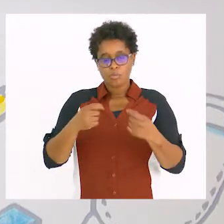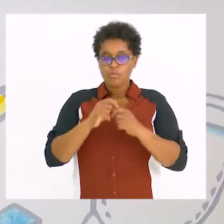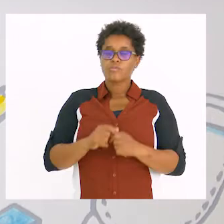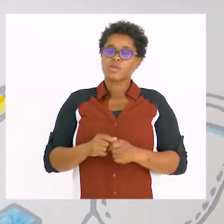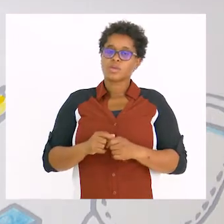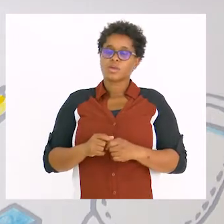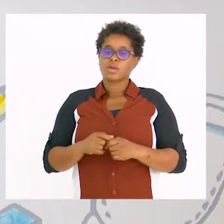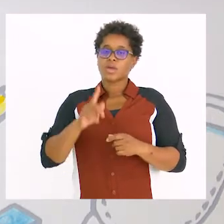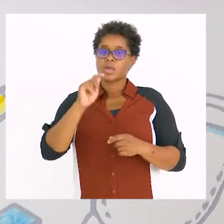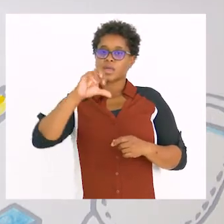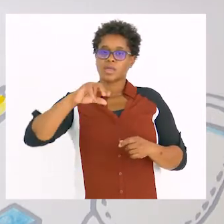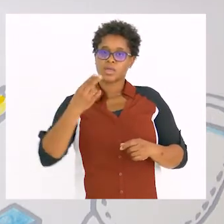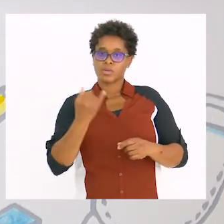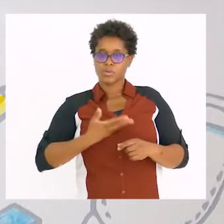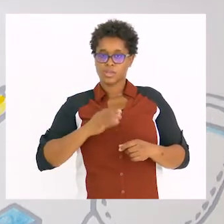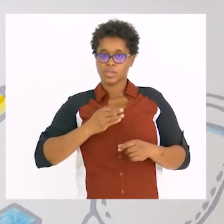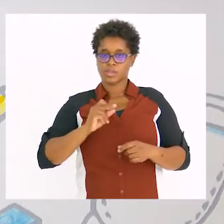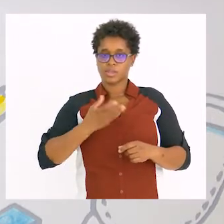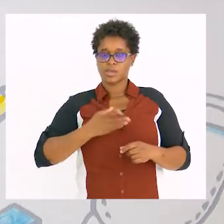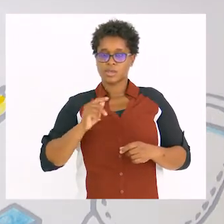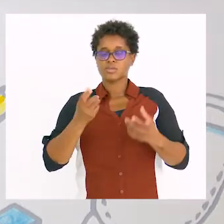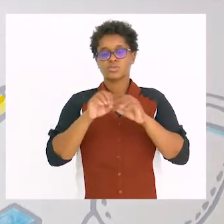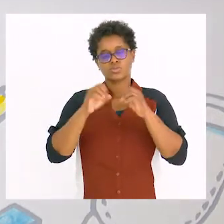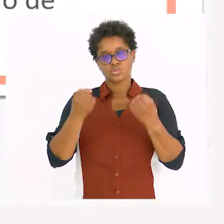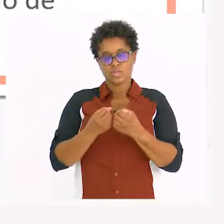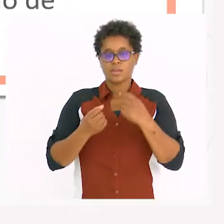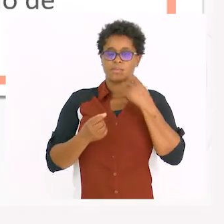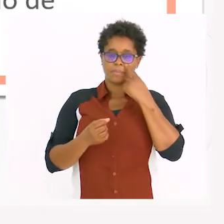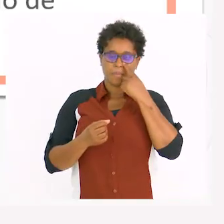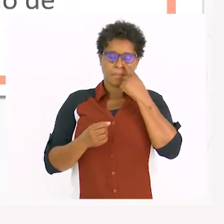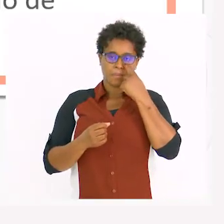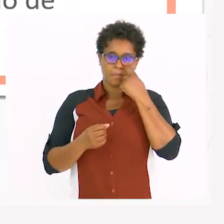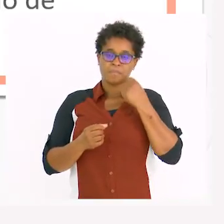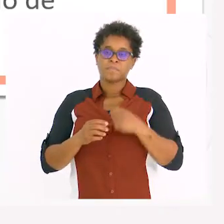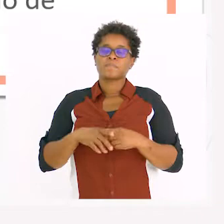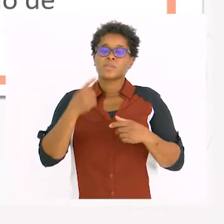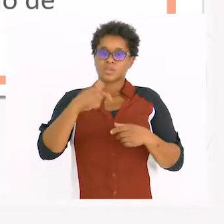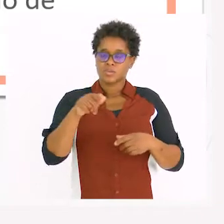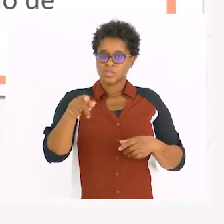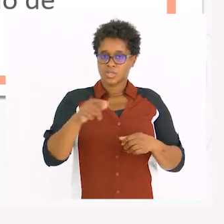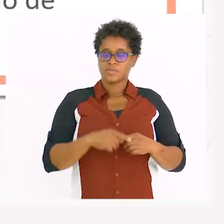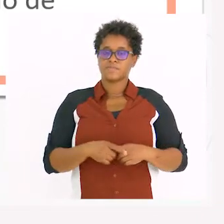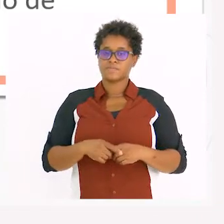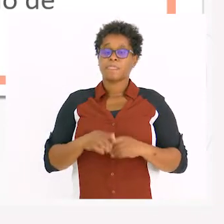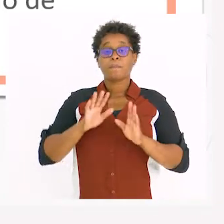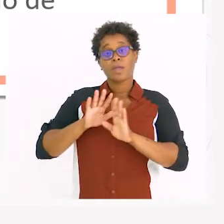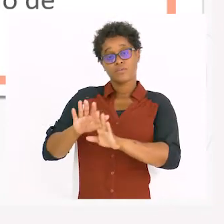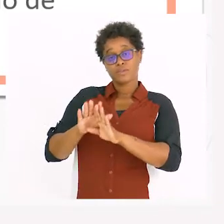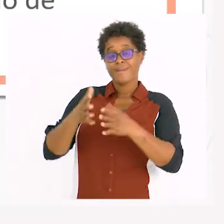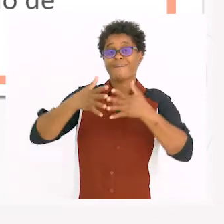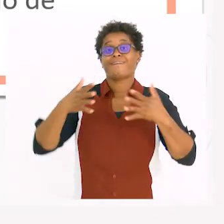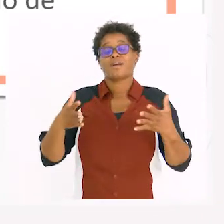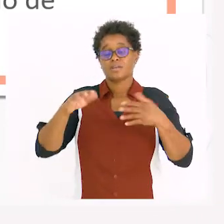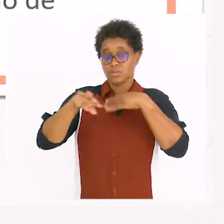promover a equidade social. Temos aqui Para evitar